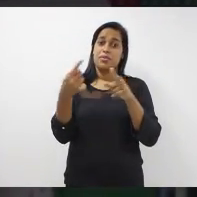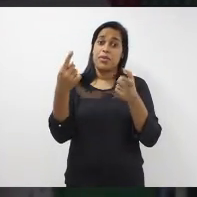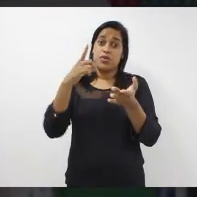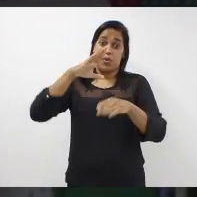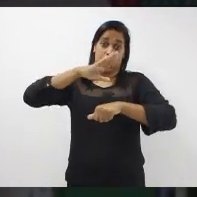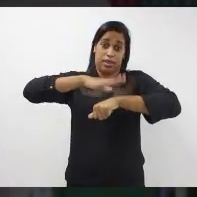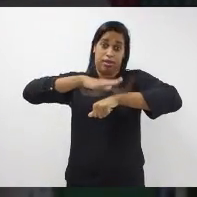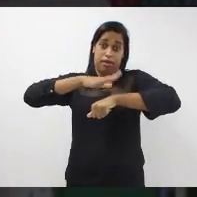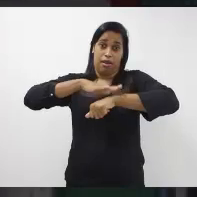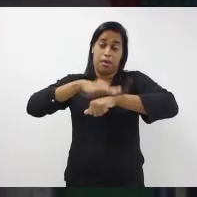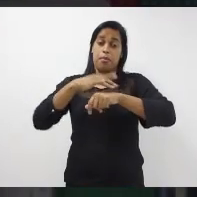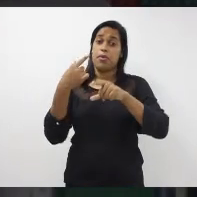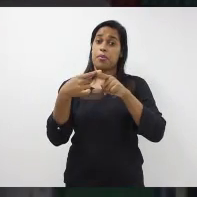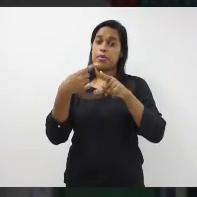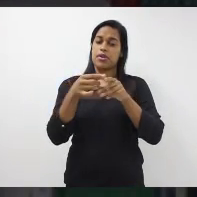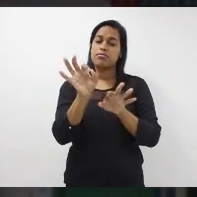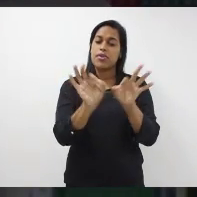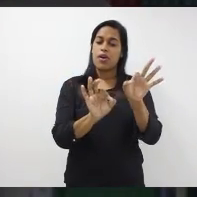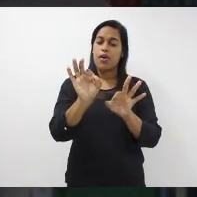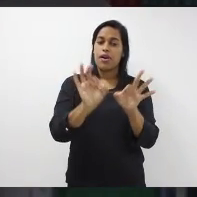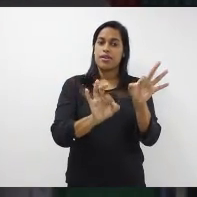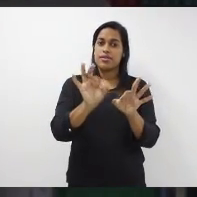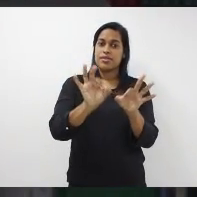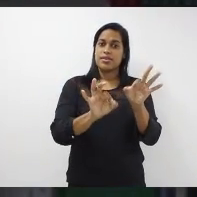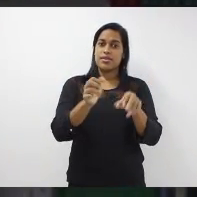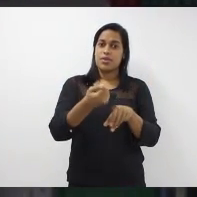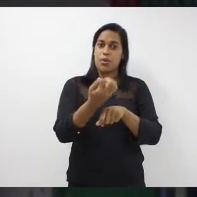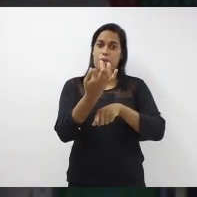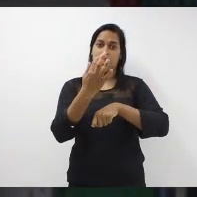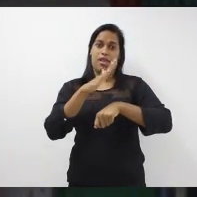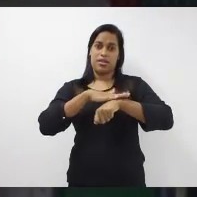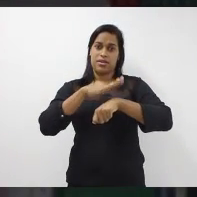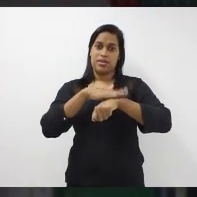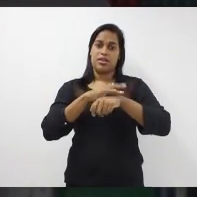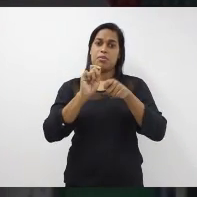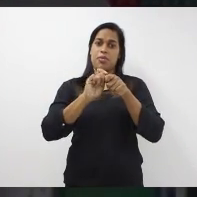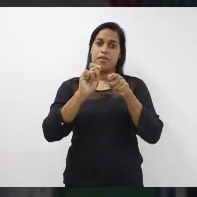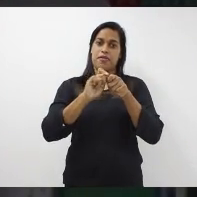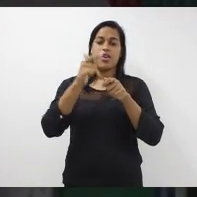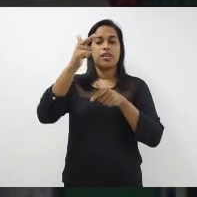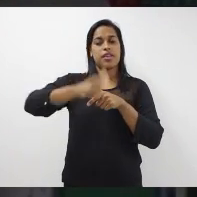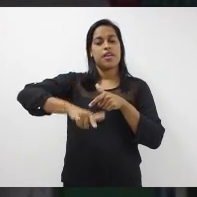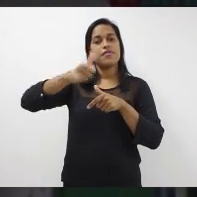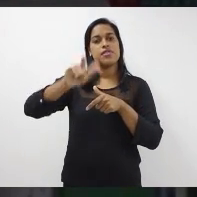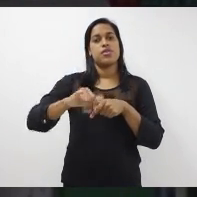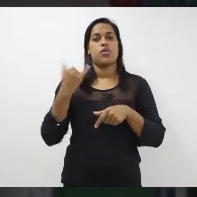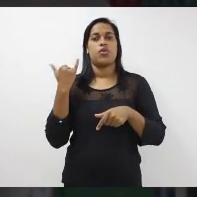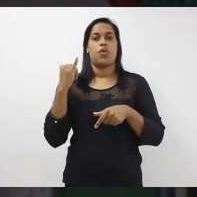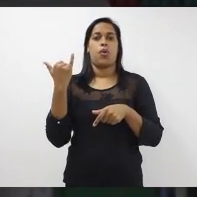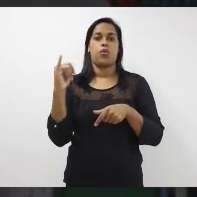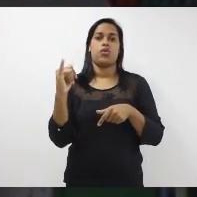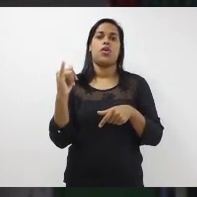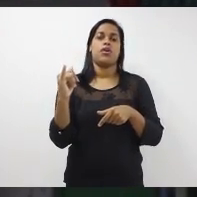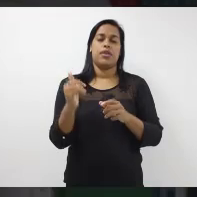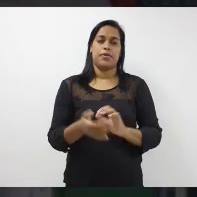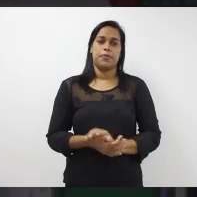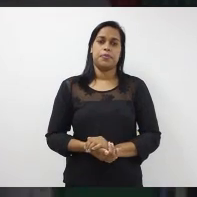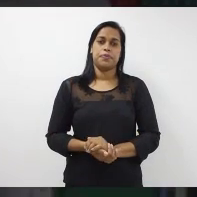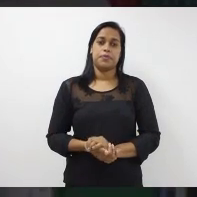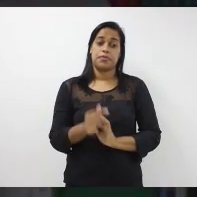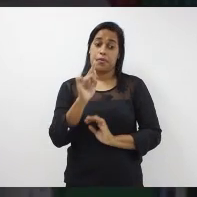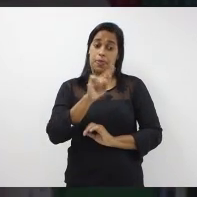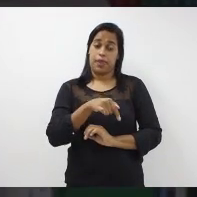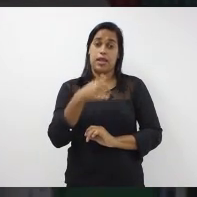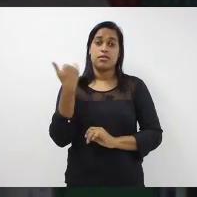tempo, porque a partir da programação desse período de tempo é que vai ser feita a revisão dos parâmetros de controle desse item.